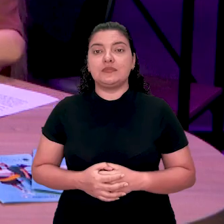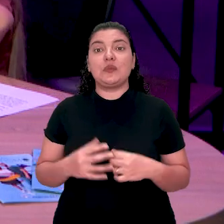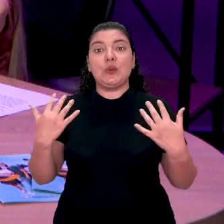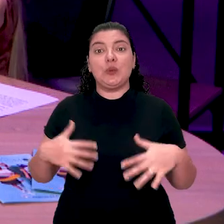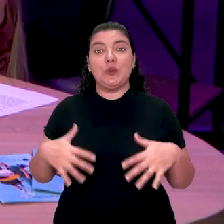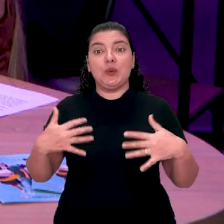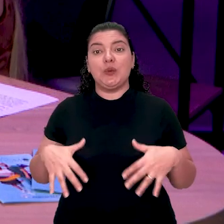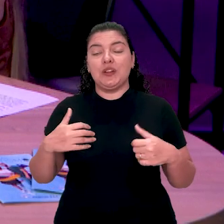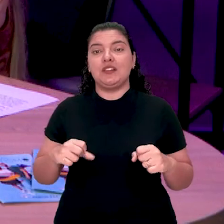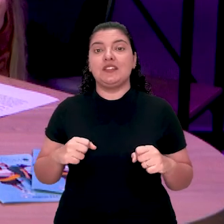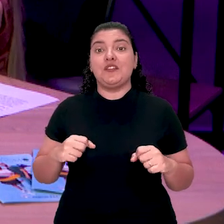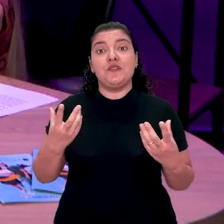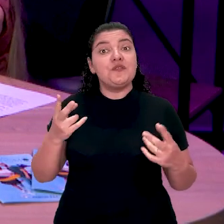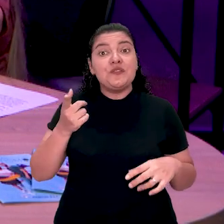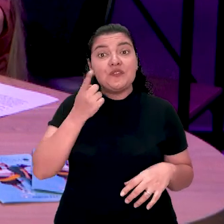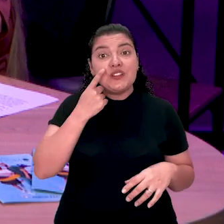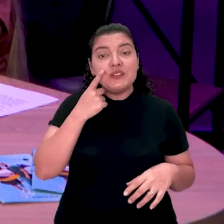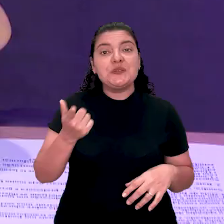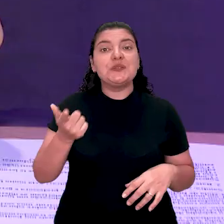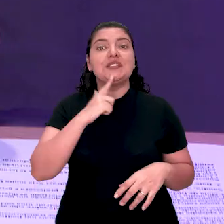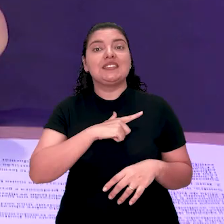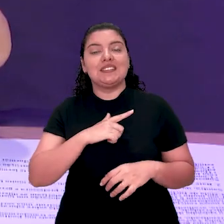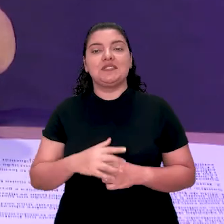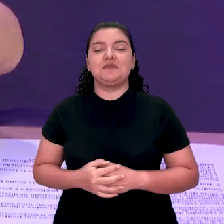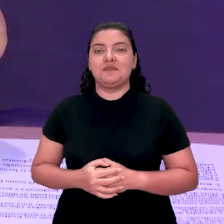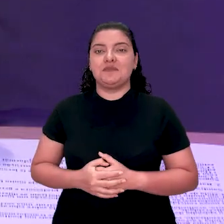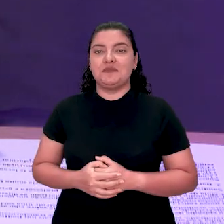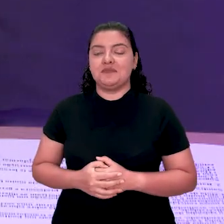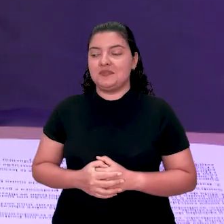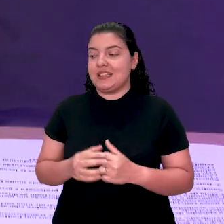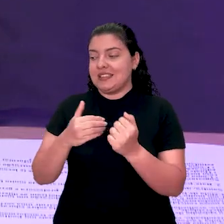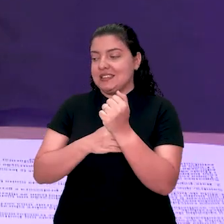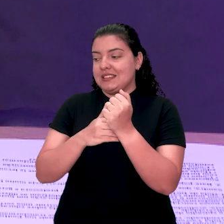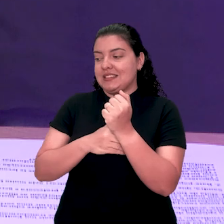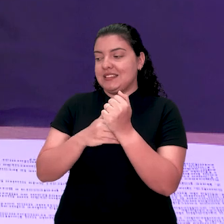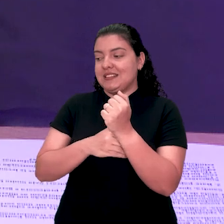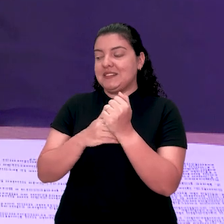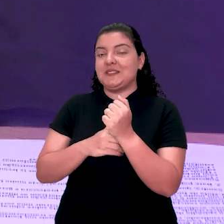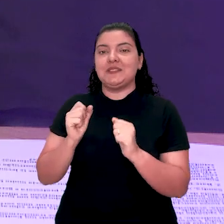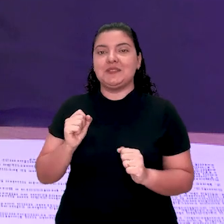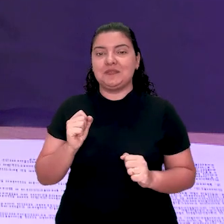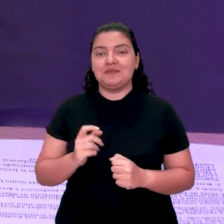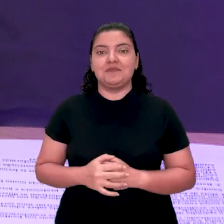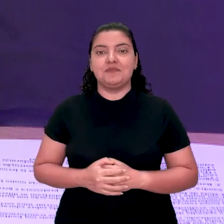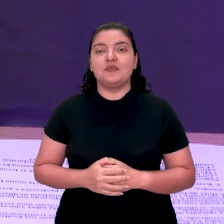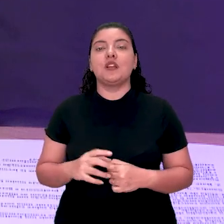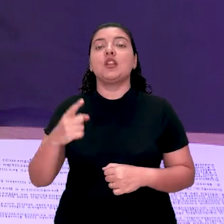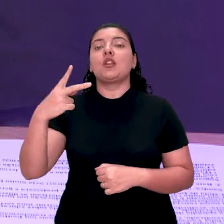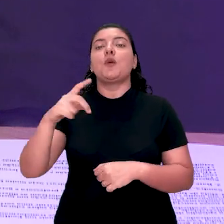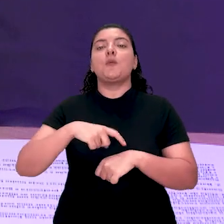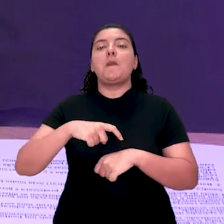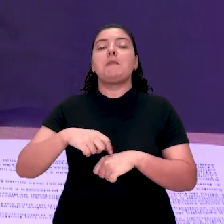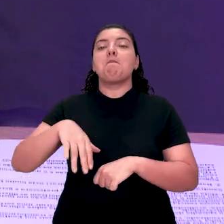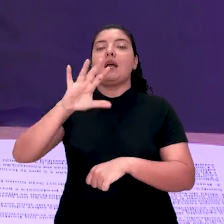Eita. Vamos ver se eu consigo. Vamos ver se eu consigo. É segredo, é? É. Qual foi o momento